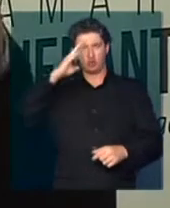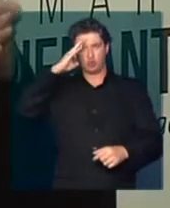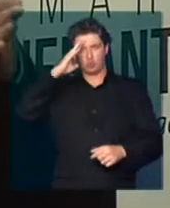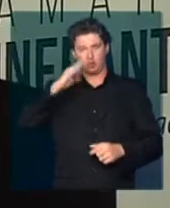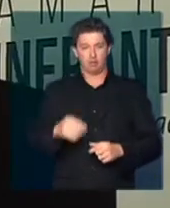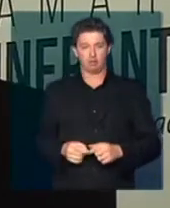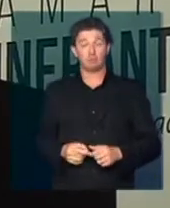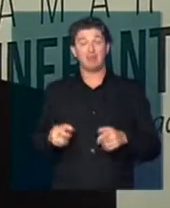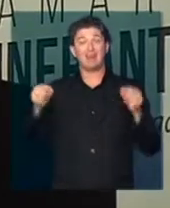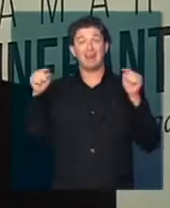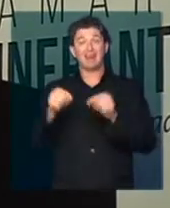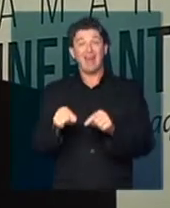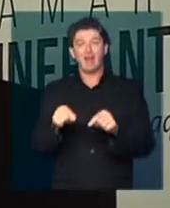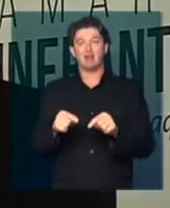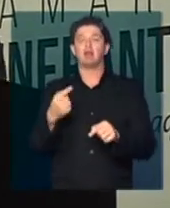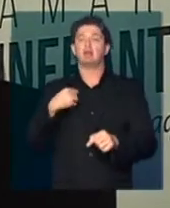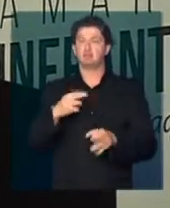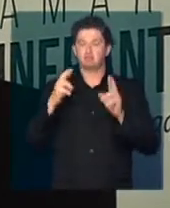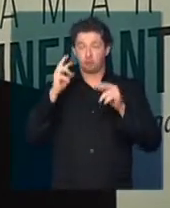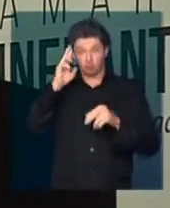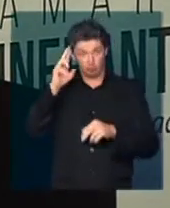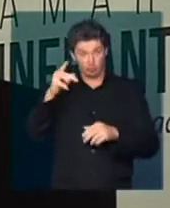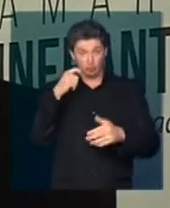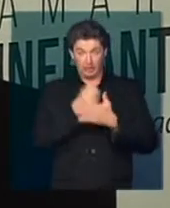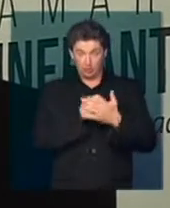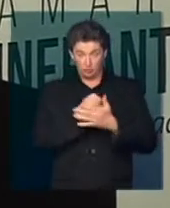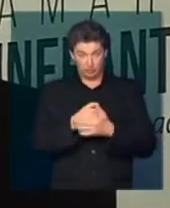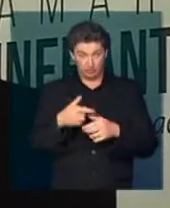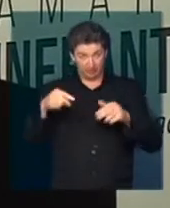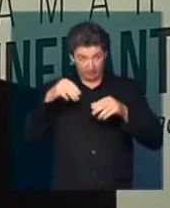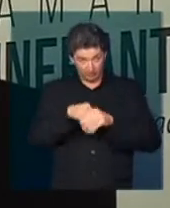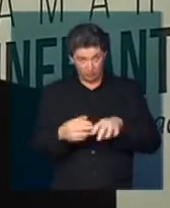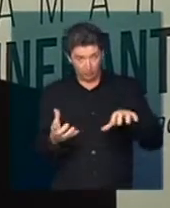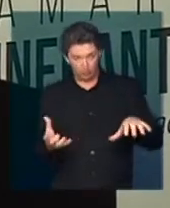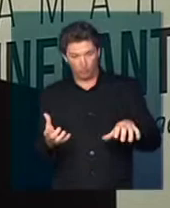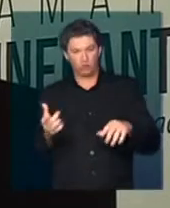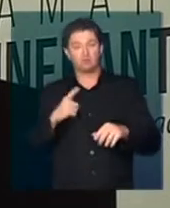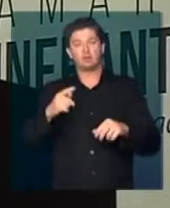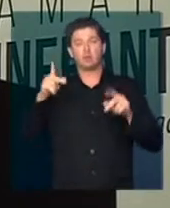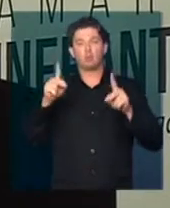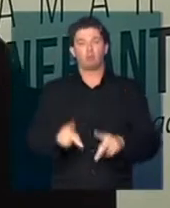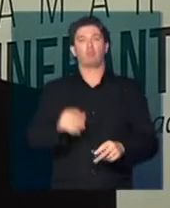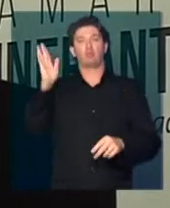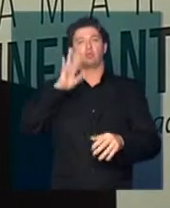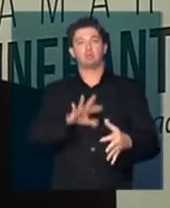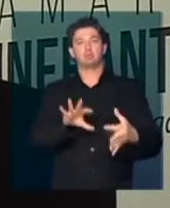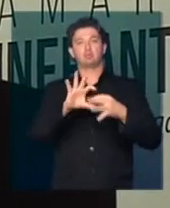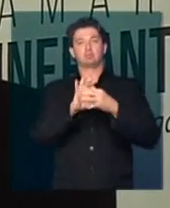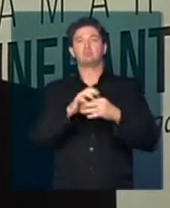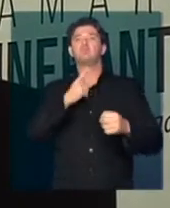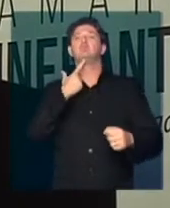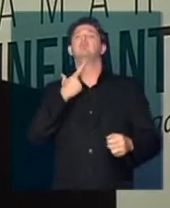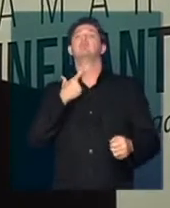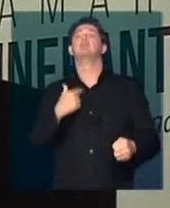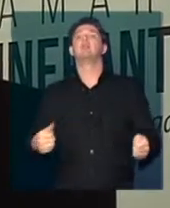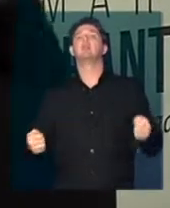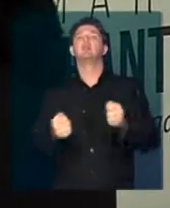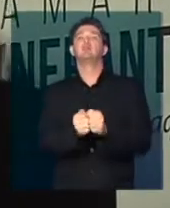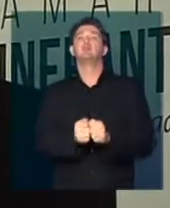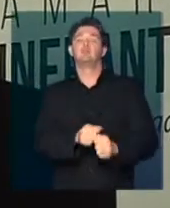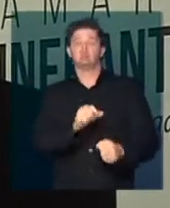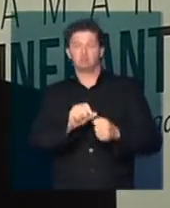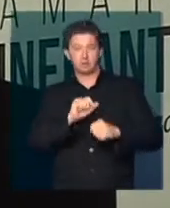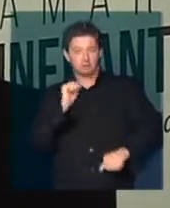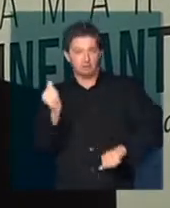lá eu espero que o senhor tenha, nas trincheiras do Congresso Nacional, brasileiros e brasileiras com disposição de fazer